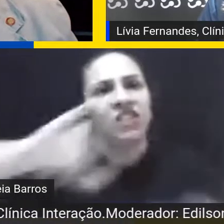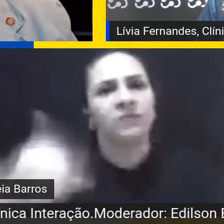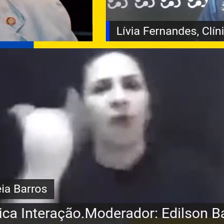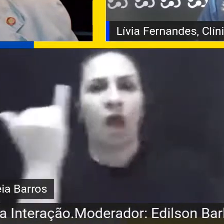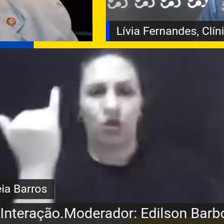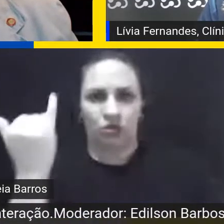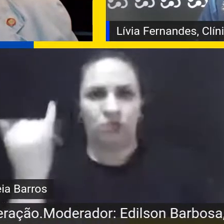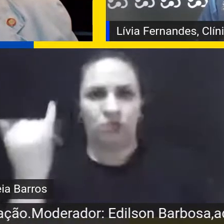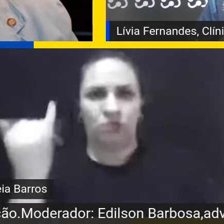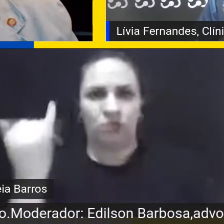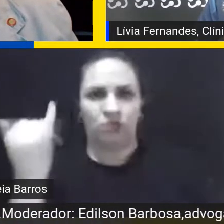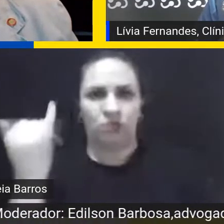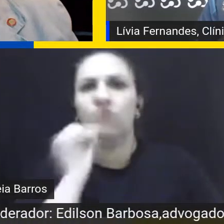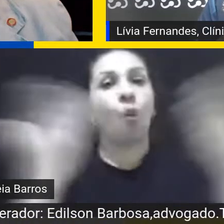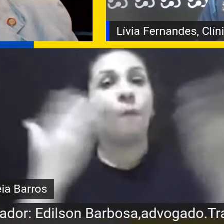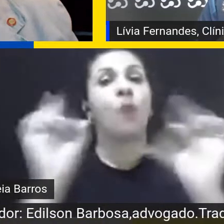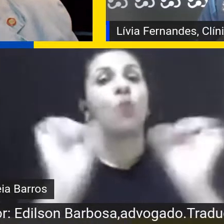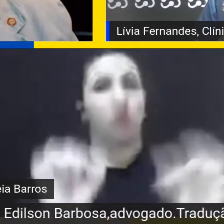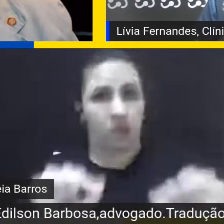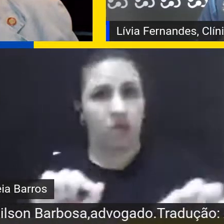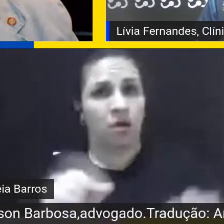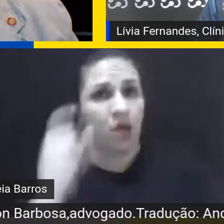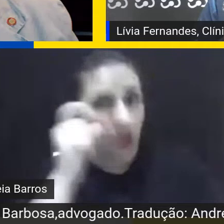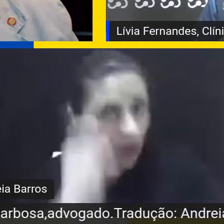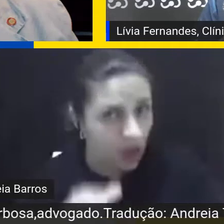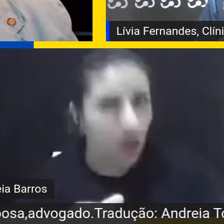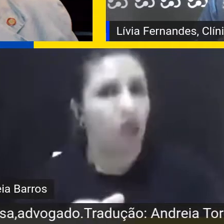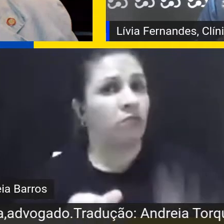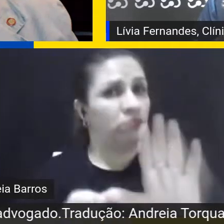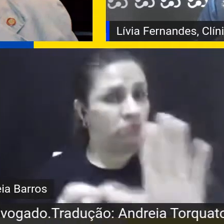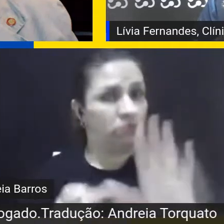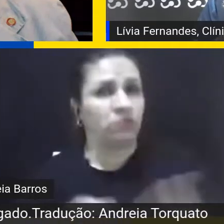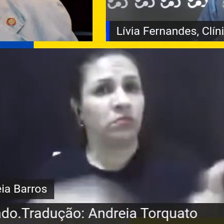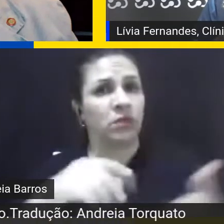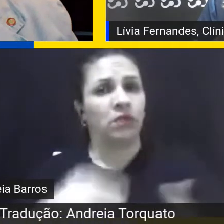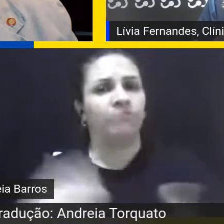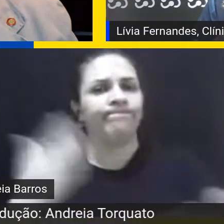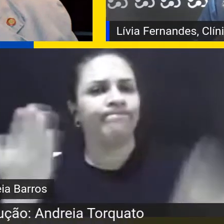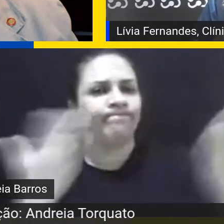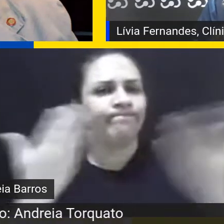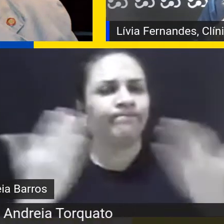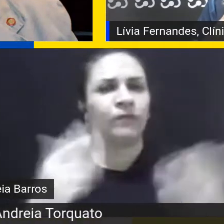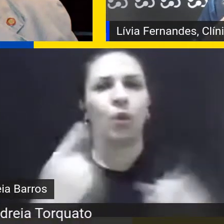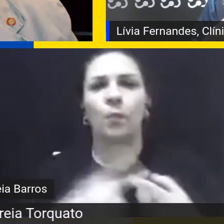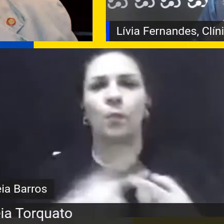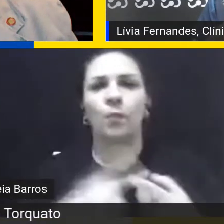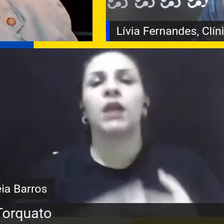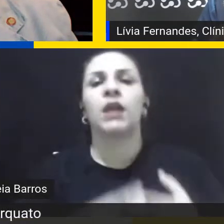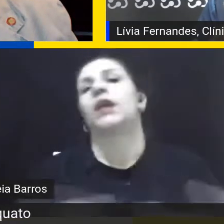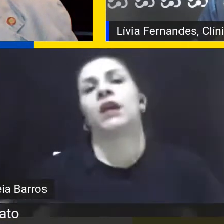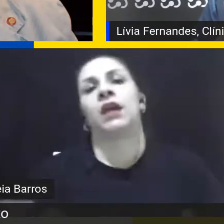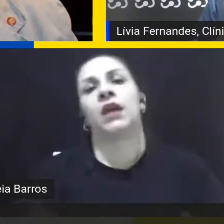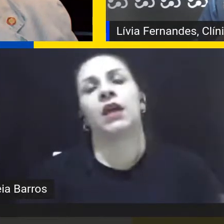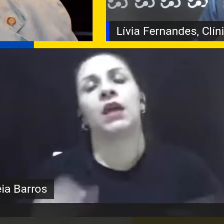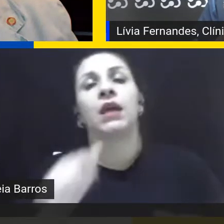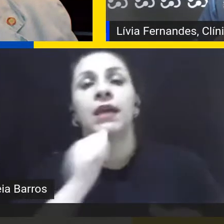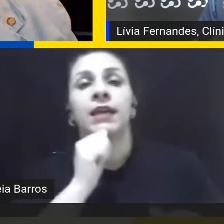ele compara, e é muito interessante a leitura dele, porque ele compara como se fosse uma